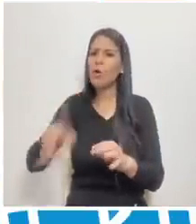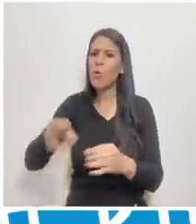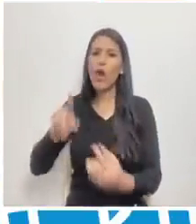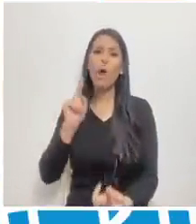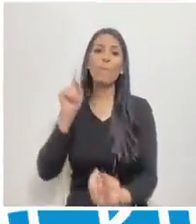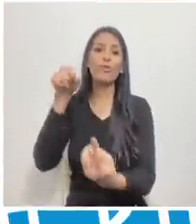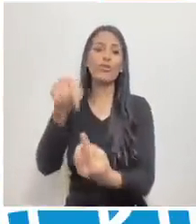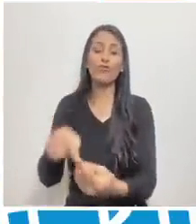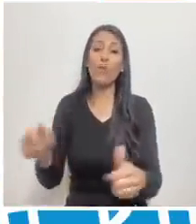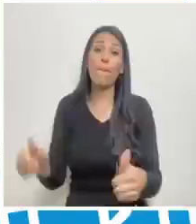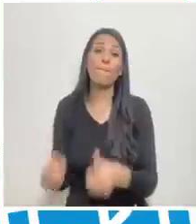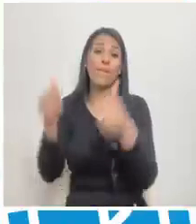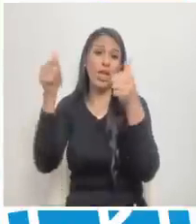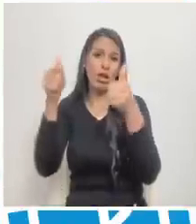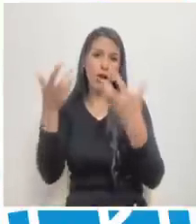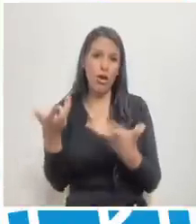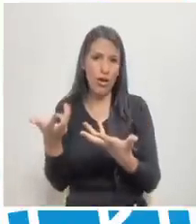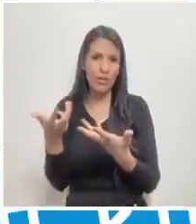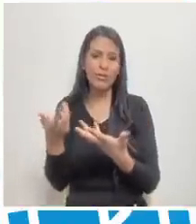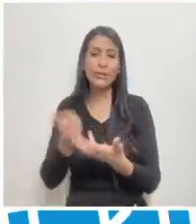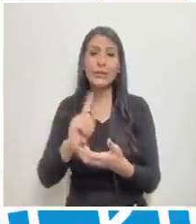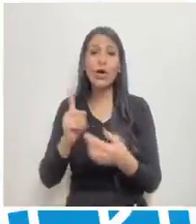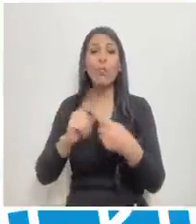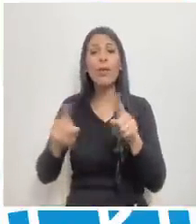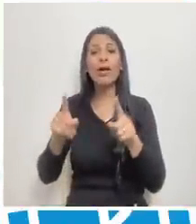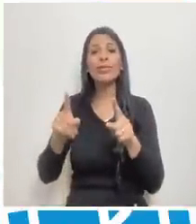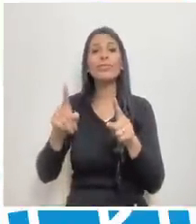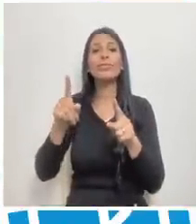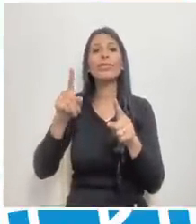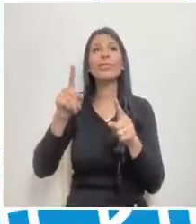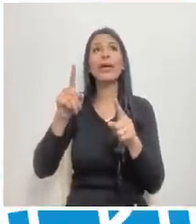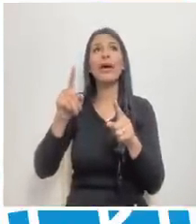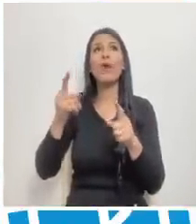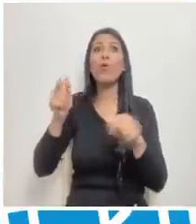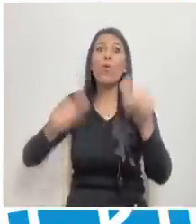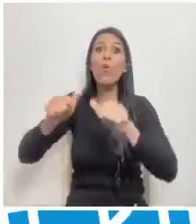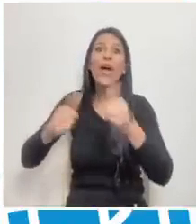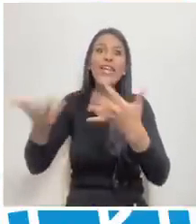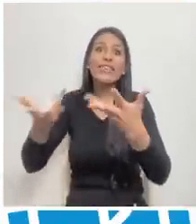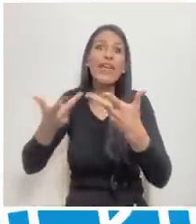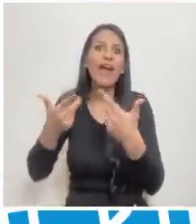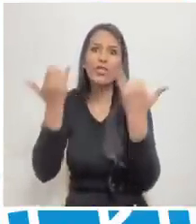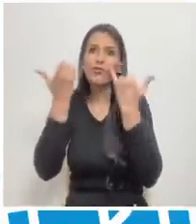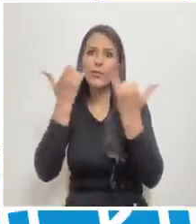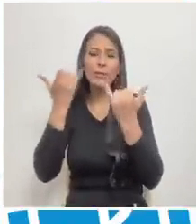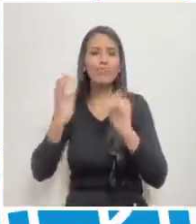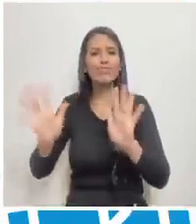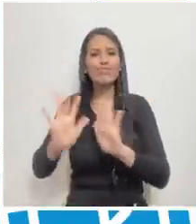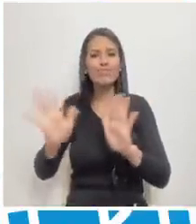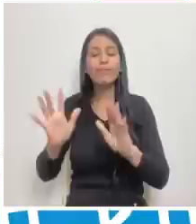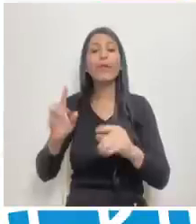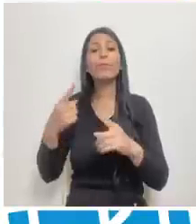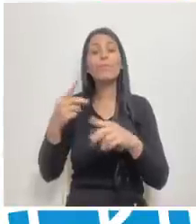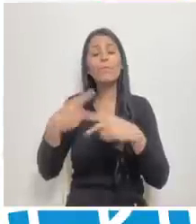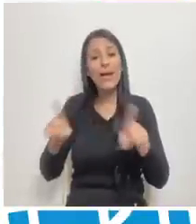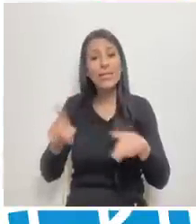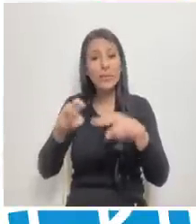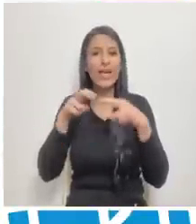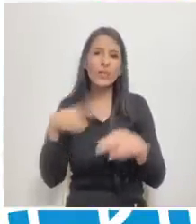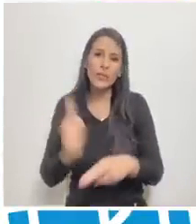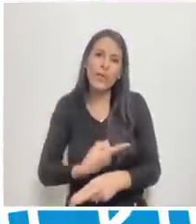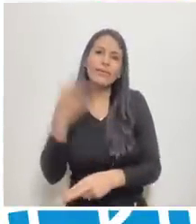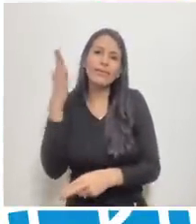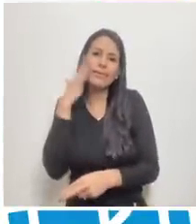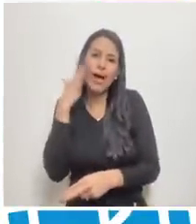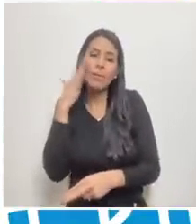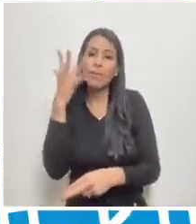se ter qualidade da informação, mas foi muito mais porque nós sabemos que nas avaliações amostrais, né, as